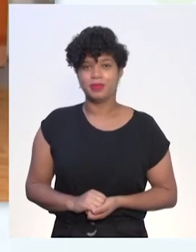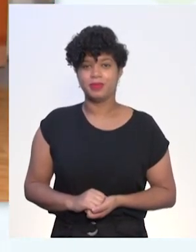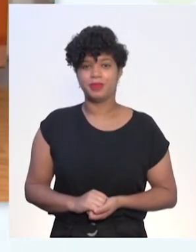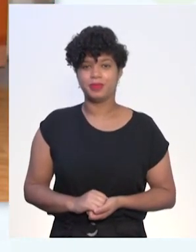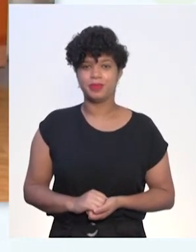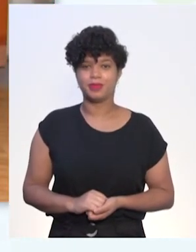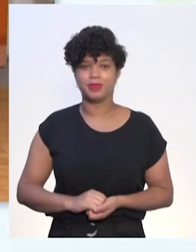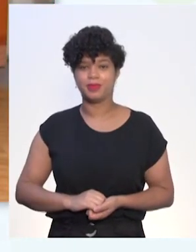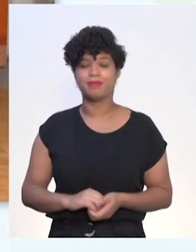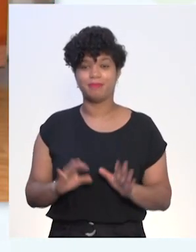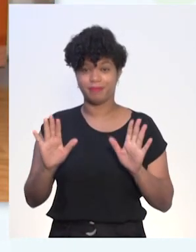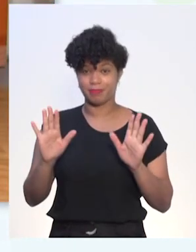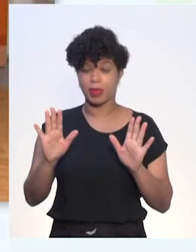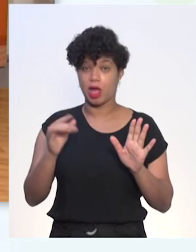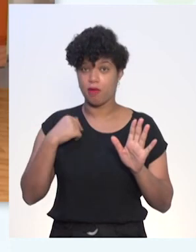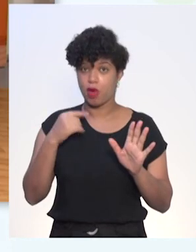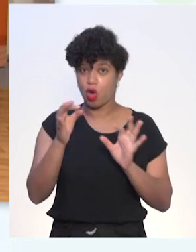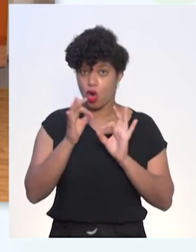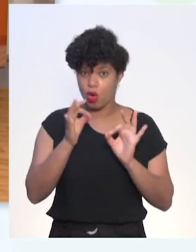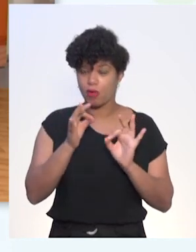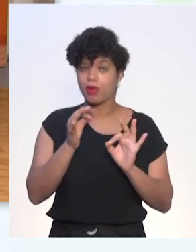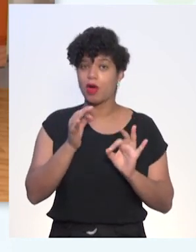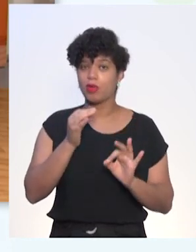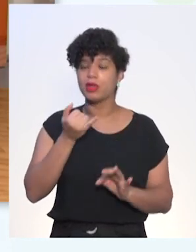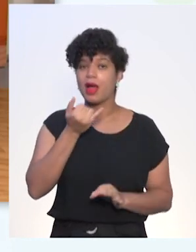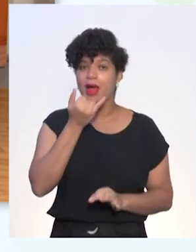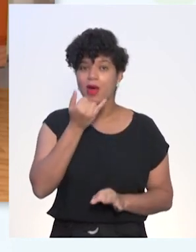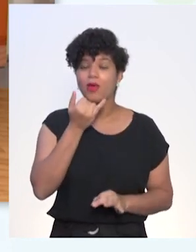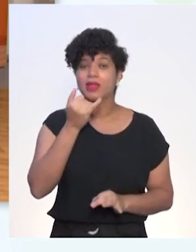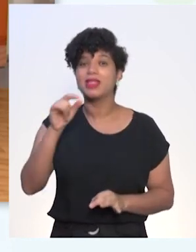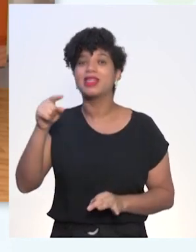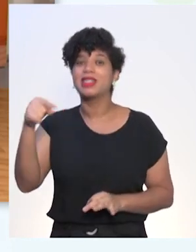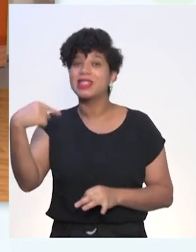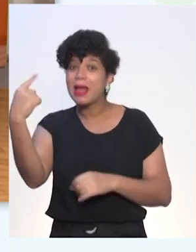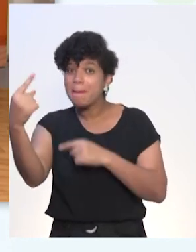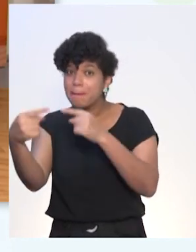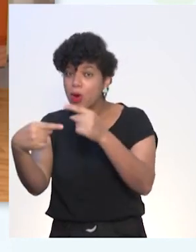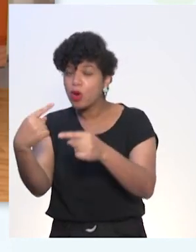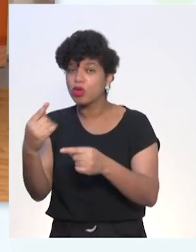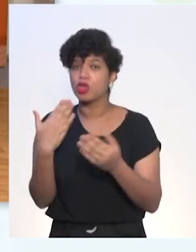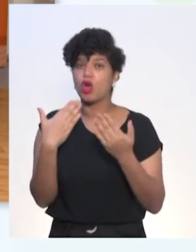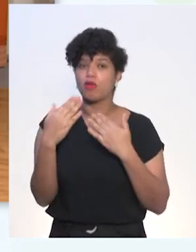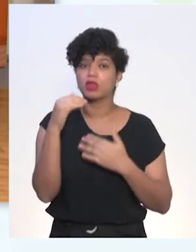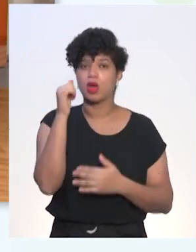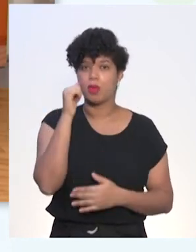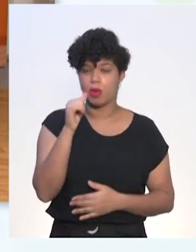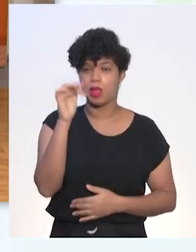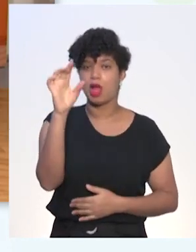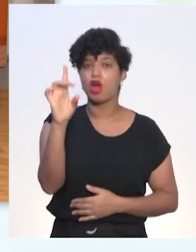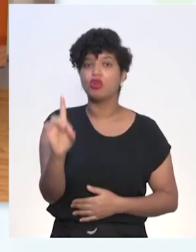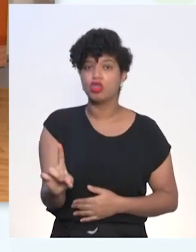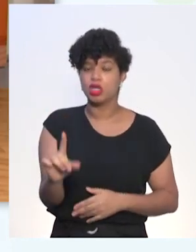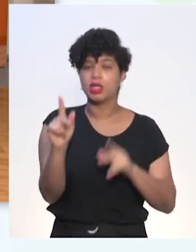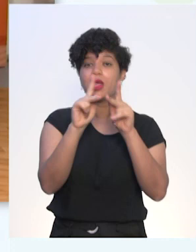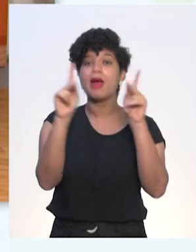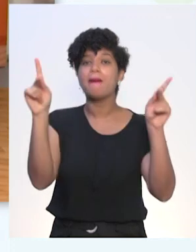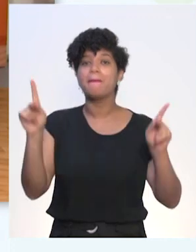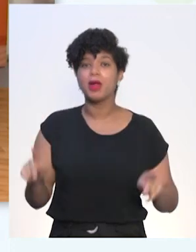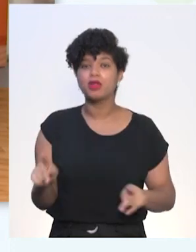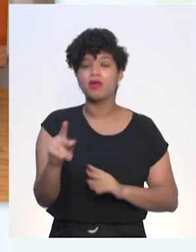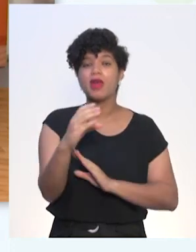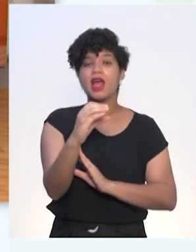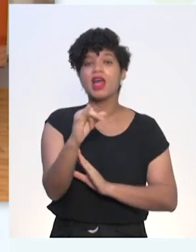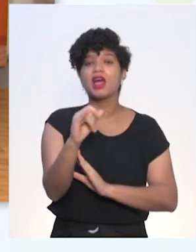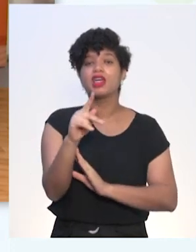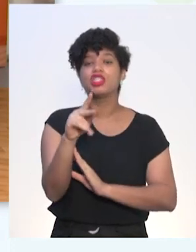e eu vou fazer uma correção nós vamos conversar daqui a pouco com a diretora da plataforma Cipó